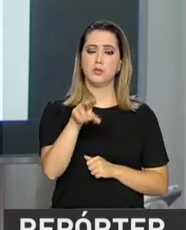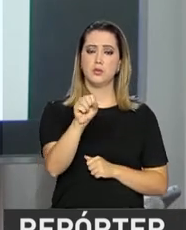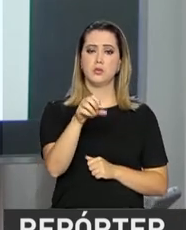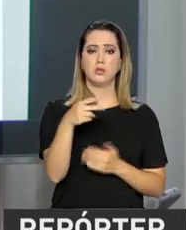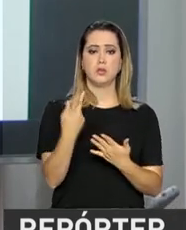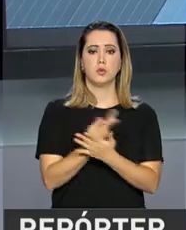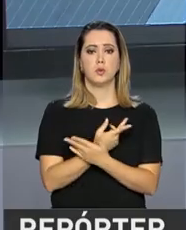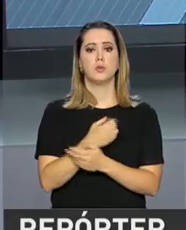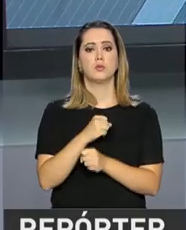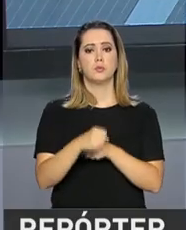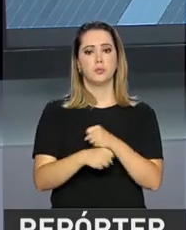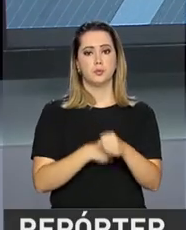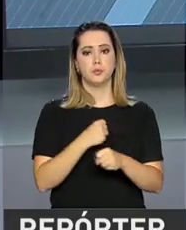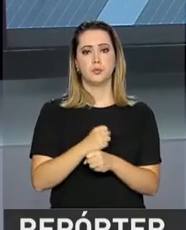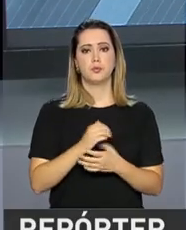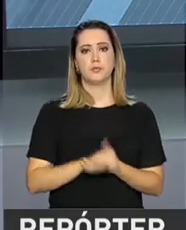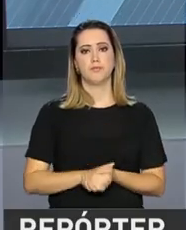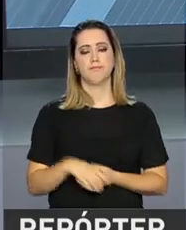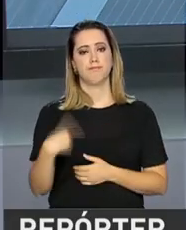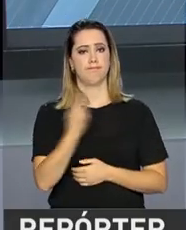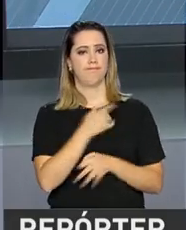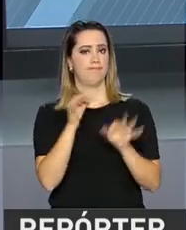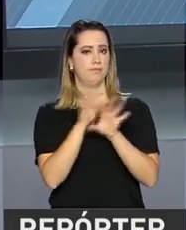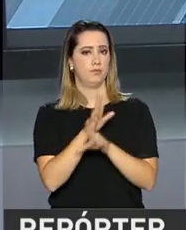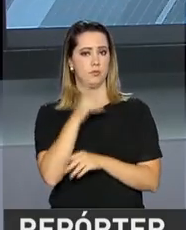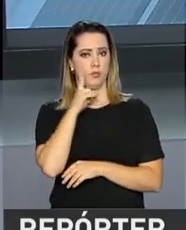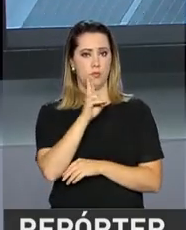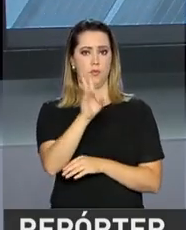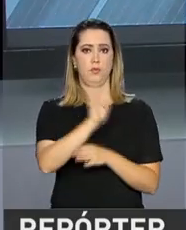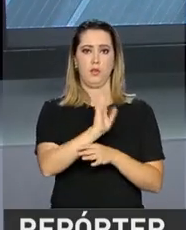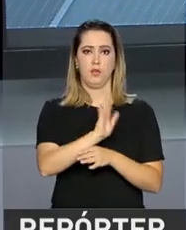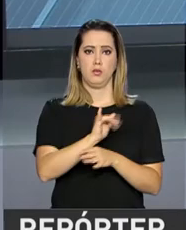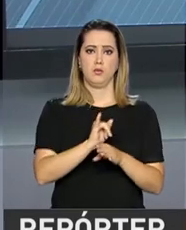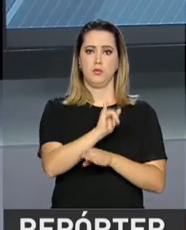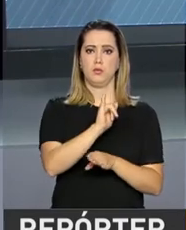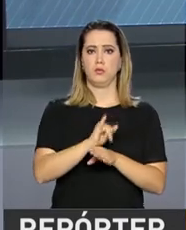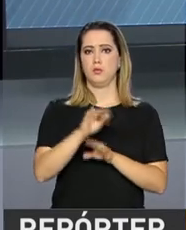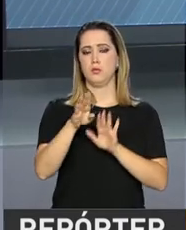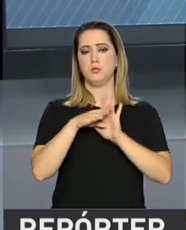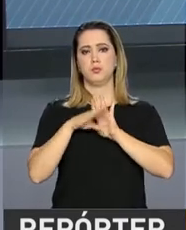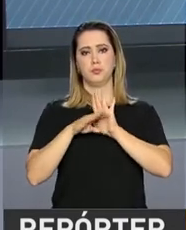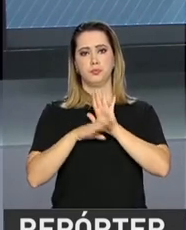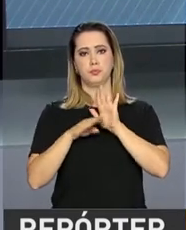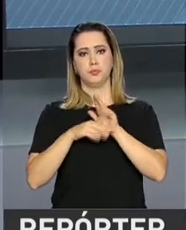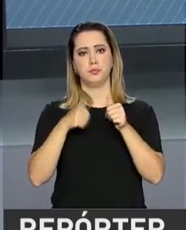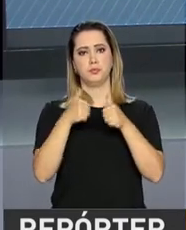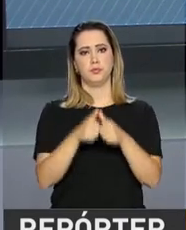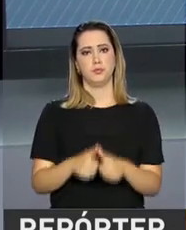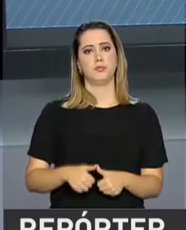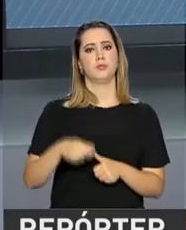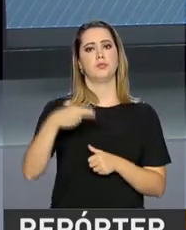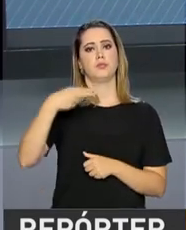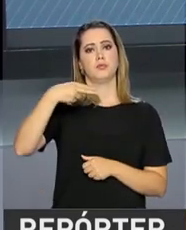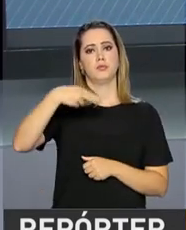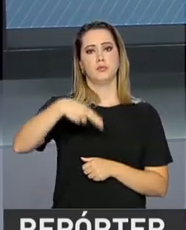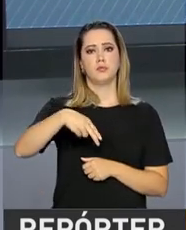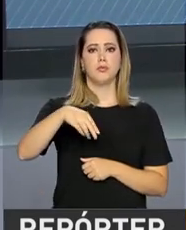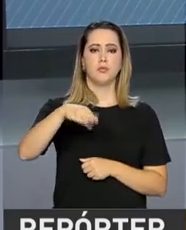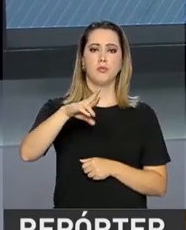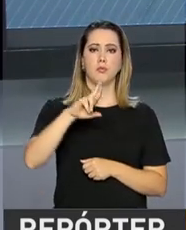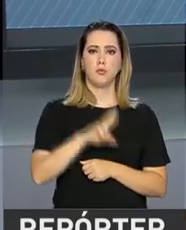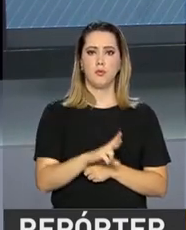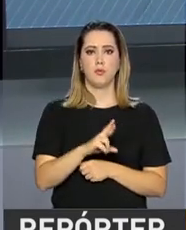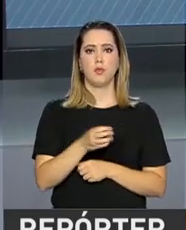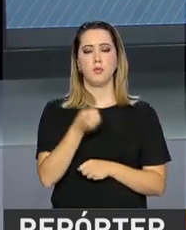próximos anos nós ficamos por aqui você pode rever as reportagens no youtube e toda a nossa programação também está na página da